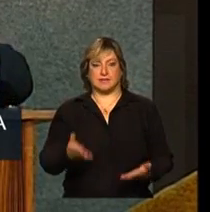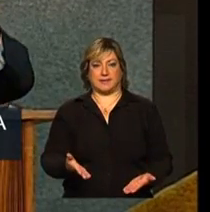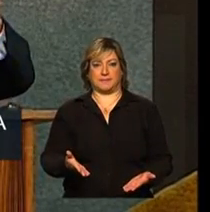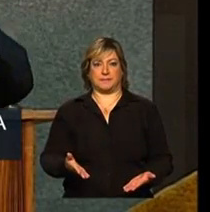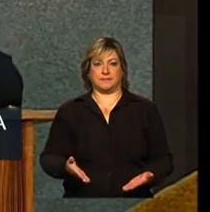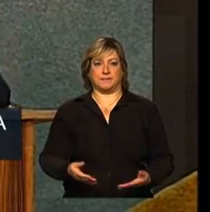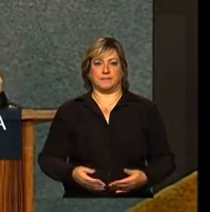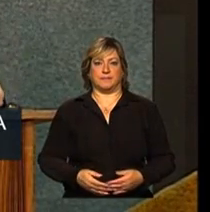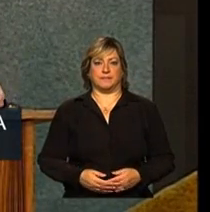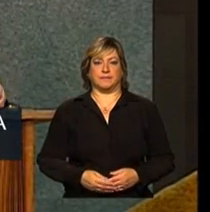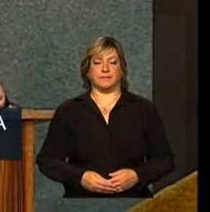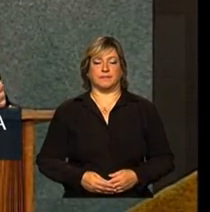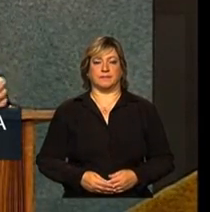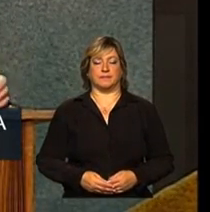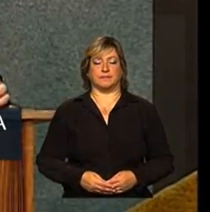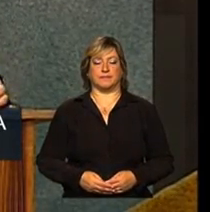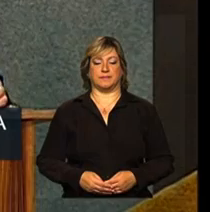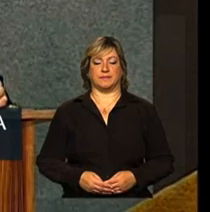está